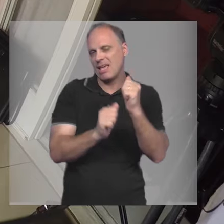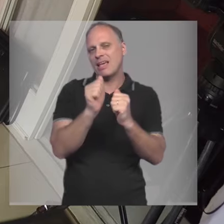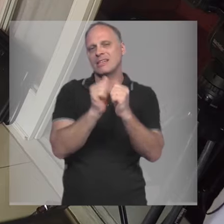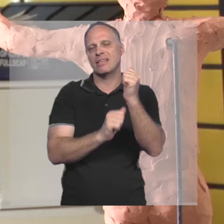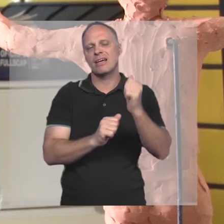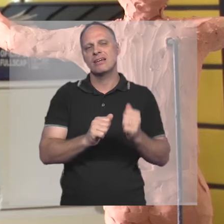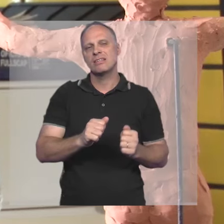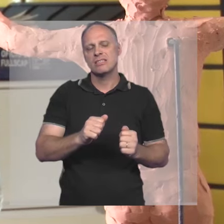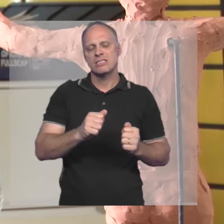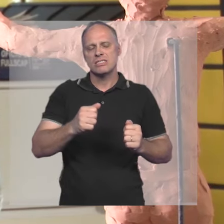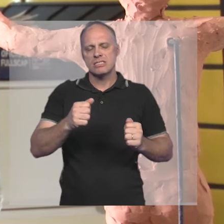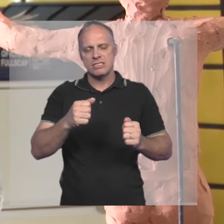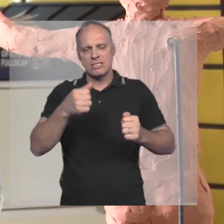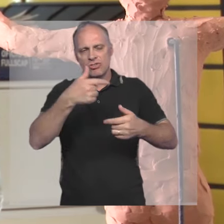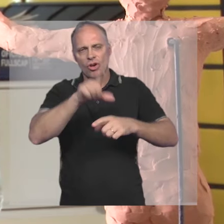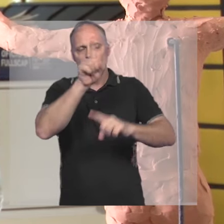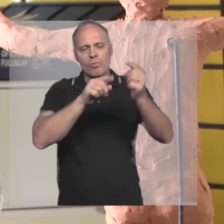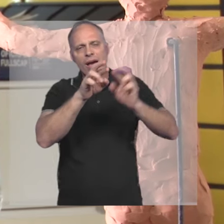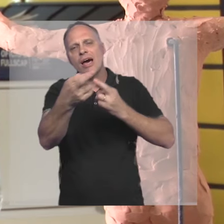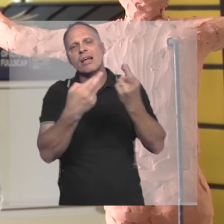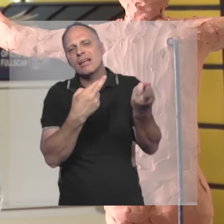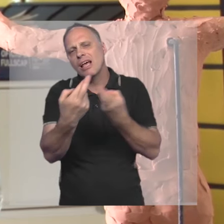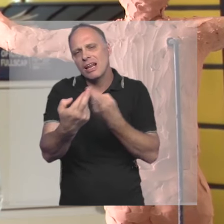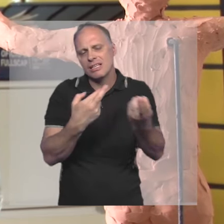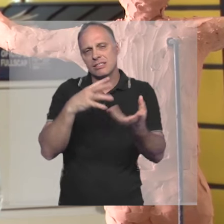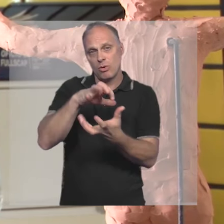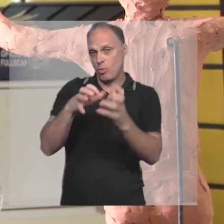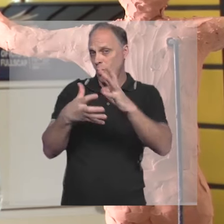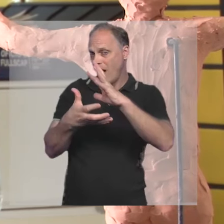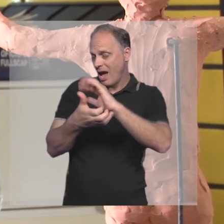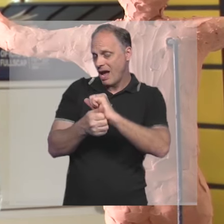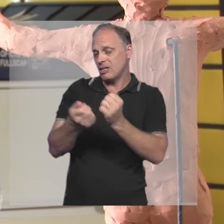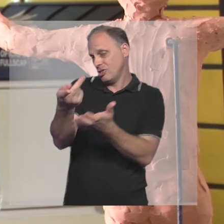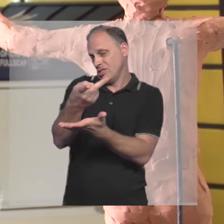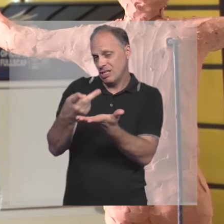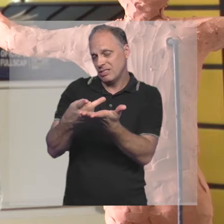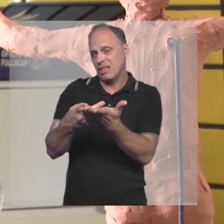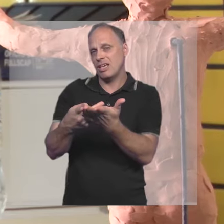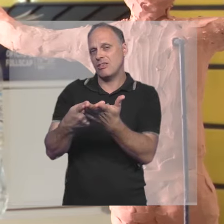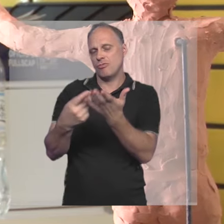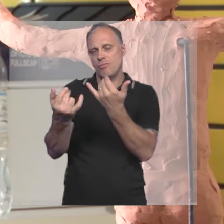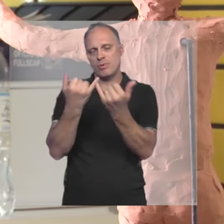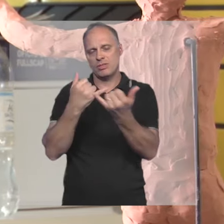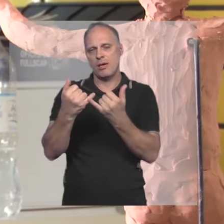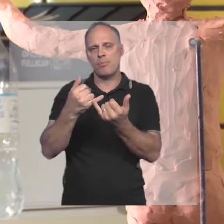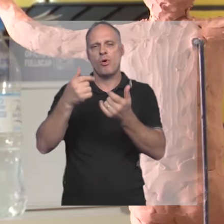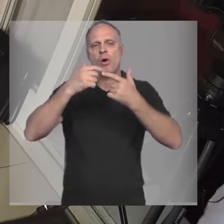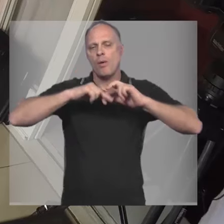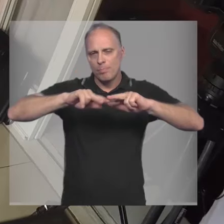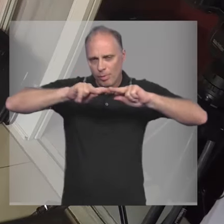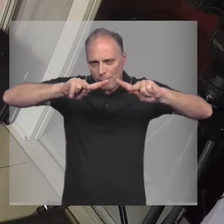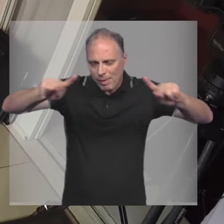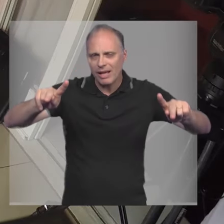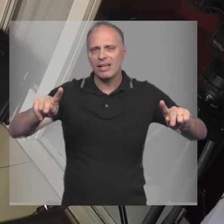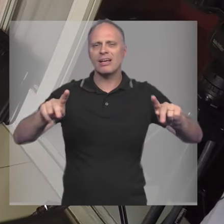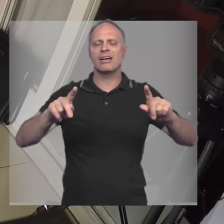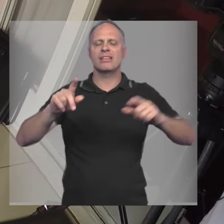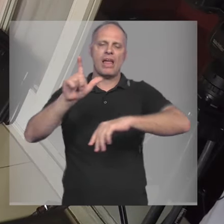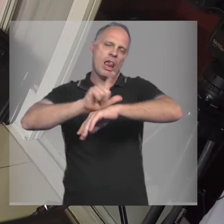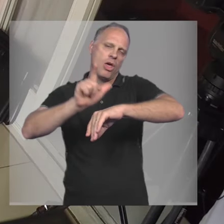empresas, em funções que tinham certa ligação com a arte, com desenho, fosse agência de propaganda,